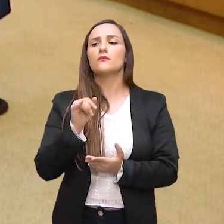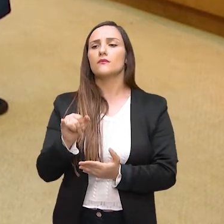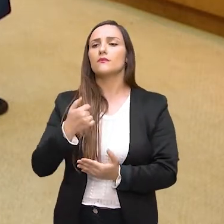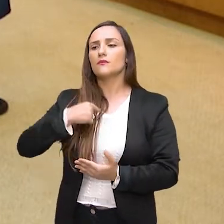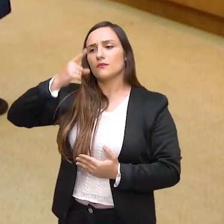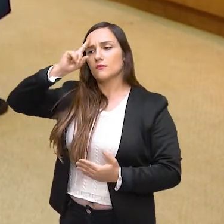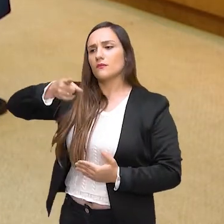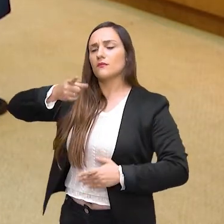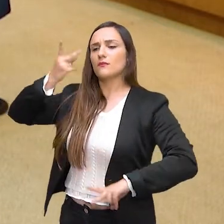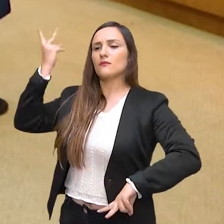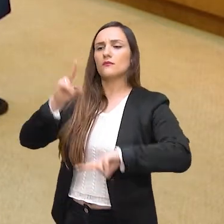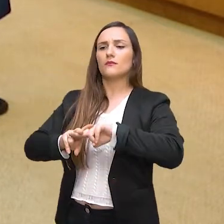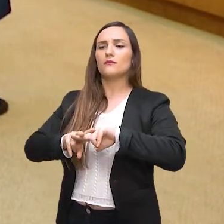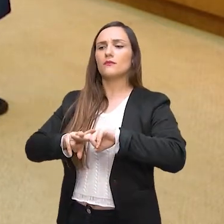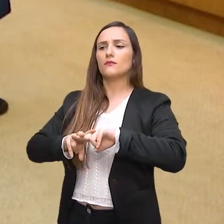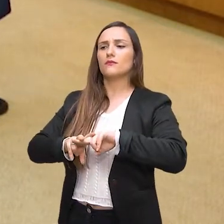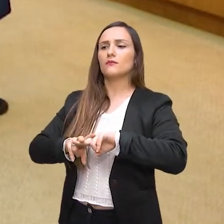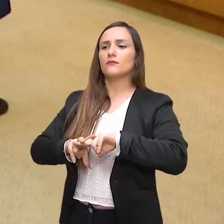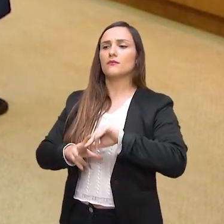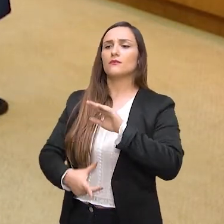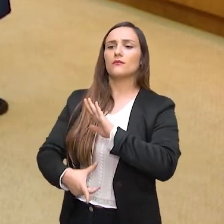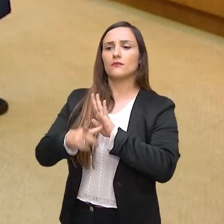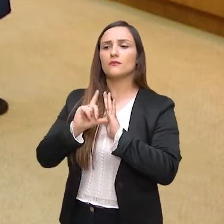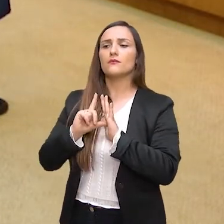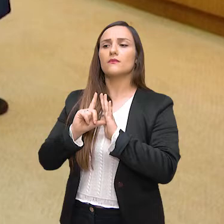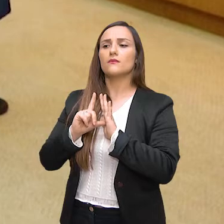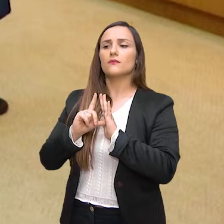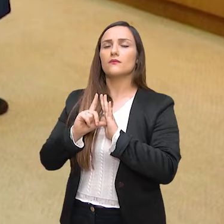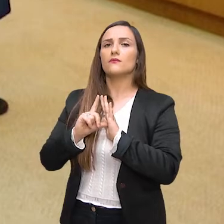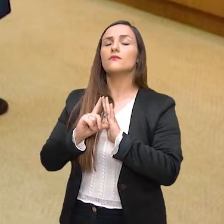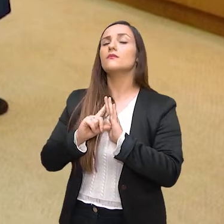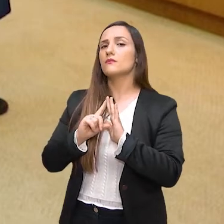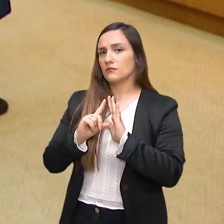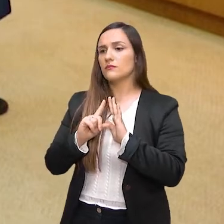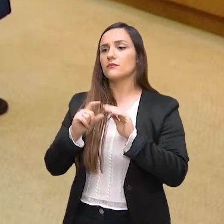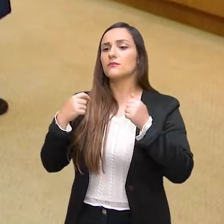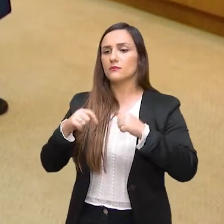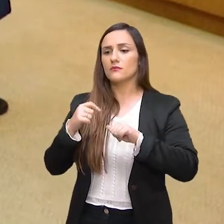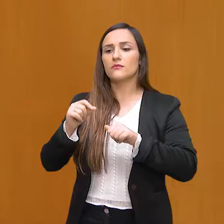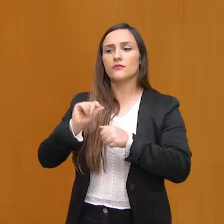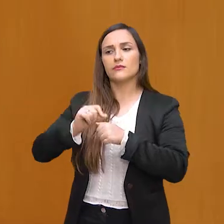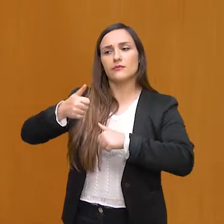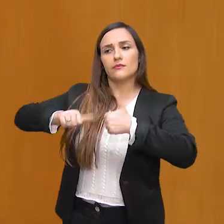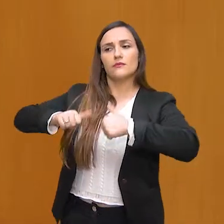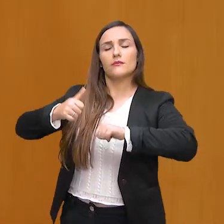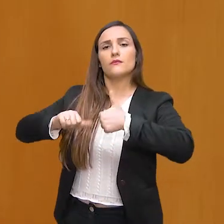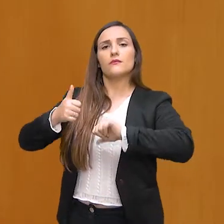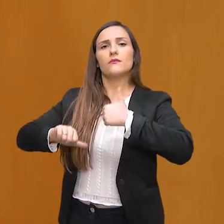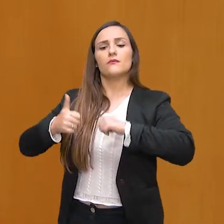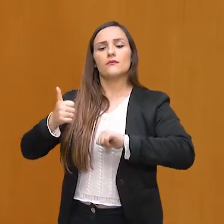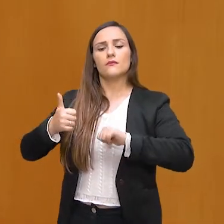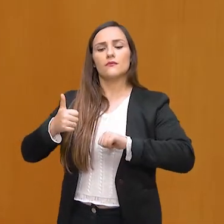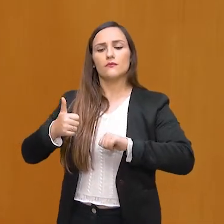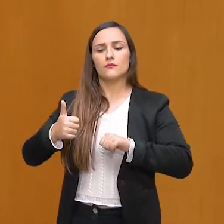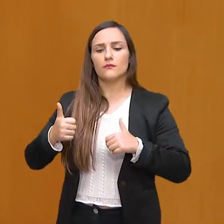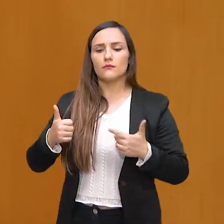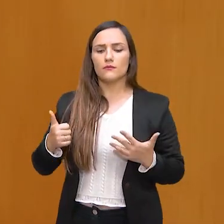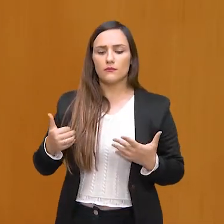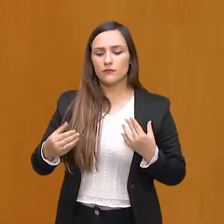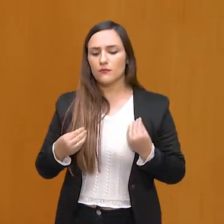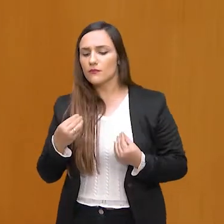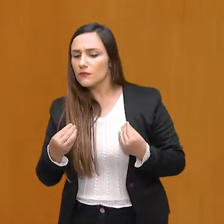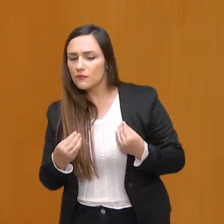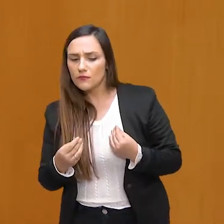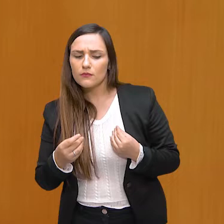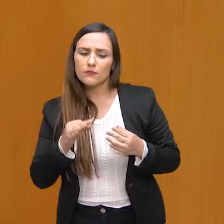que decretou alguma medida constritiva, uma prisão contra uma pessoa, depois fará, é correto que ele mesmo